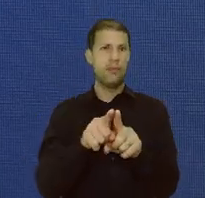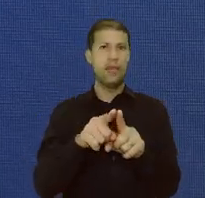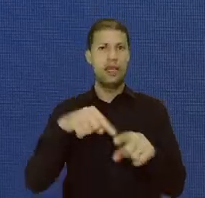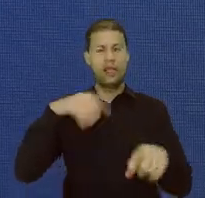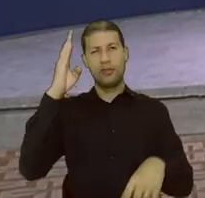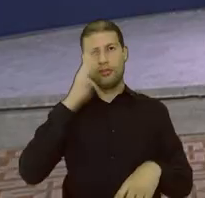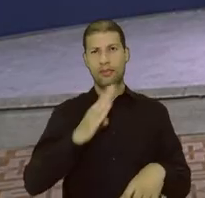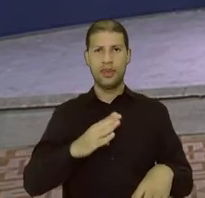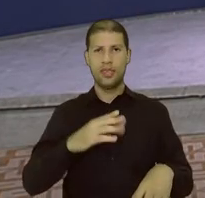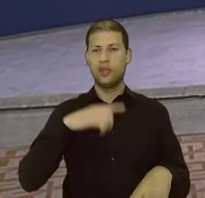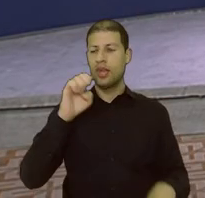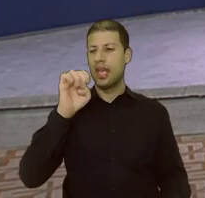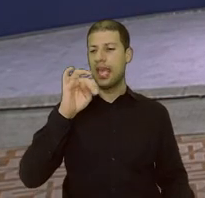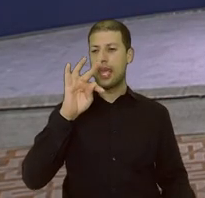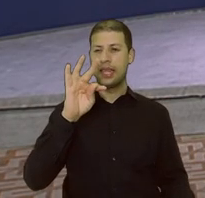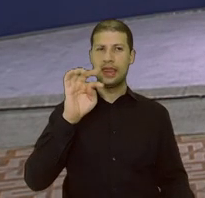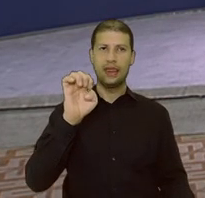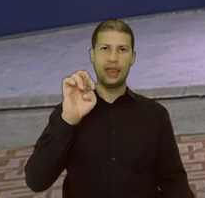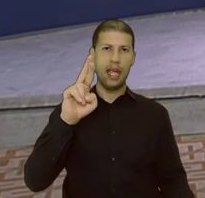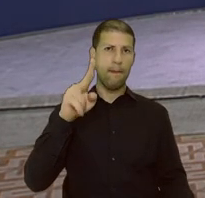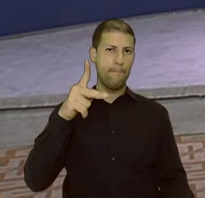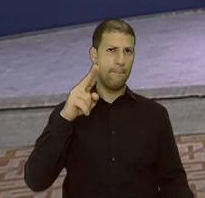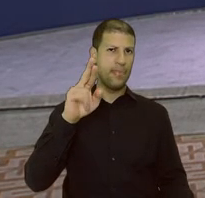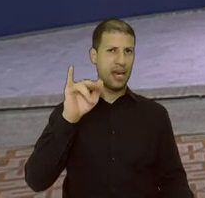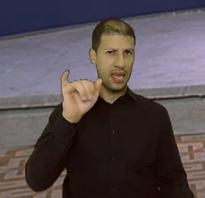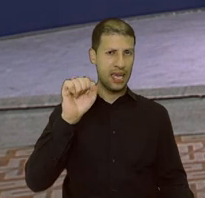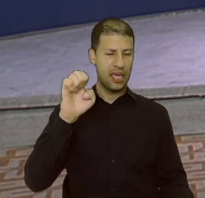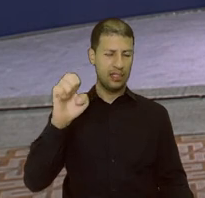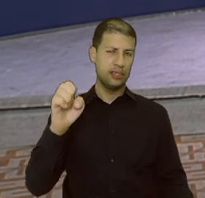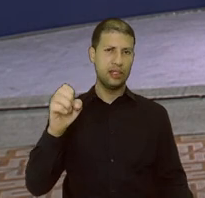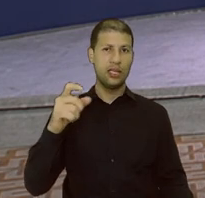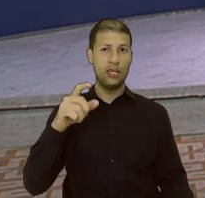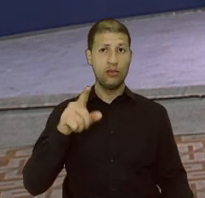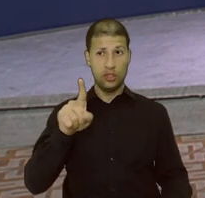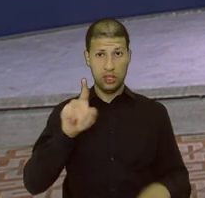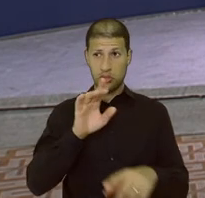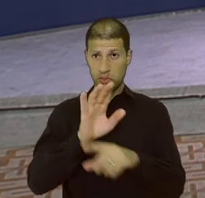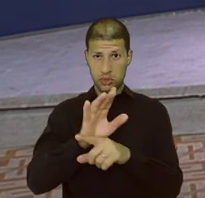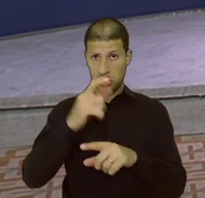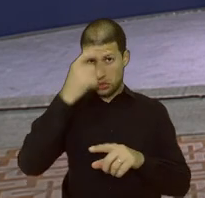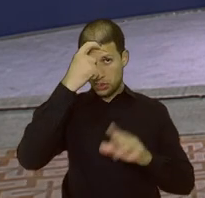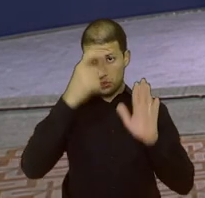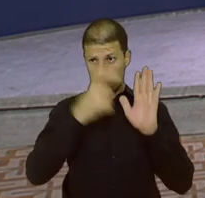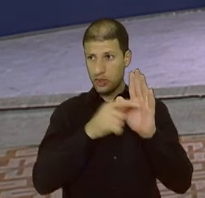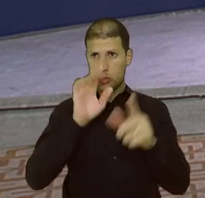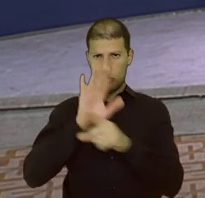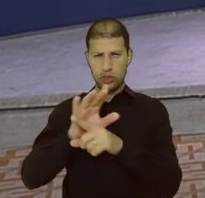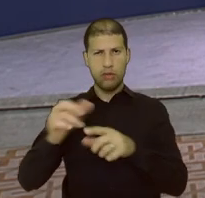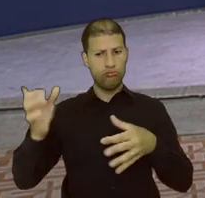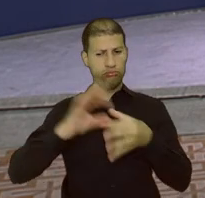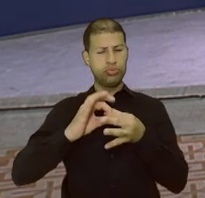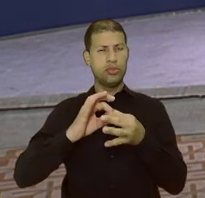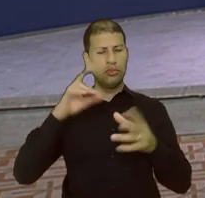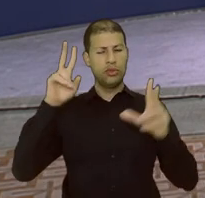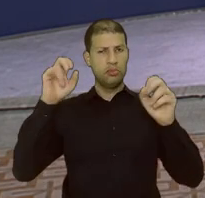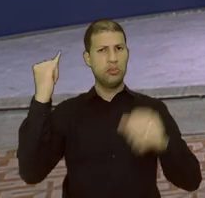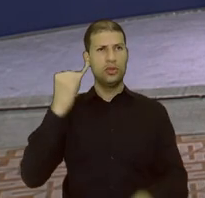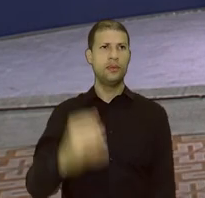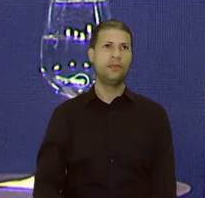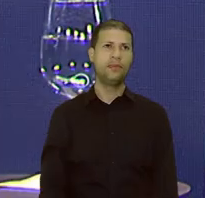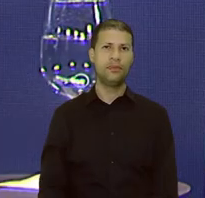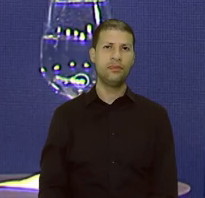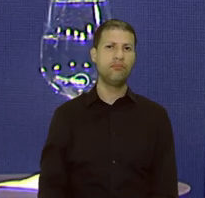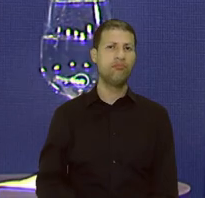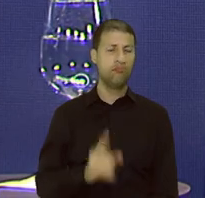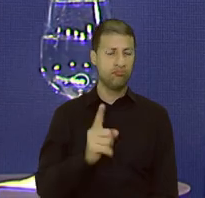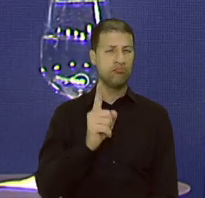essa coisa de você utilizar para conhecer melhor seus clientes engajar melhor ele acha que é um tema bem relevante aí acho que é